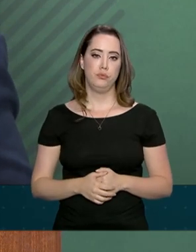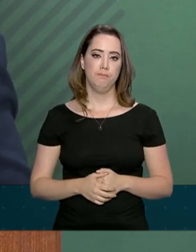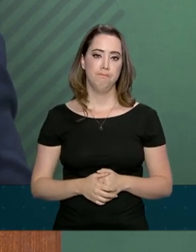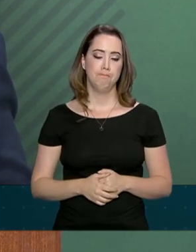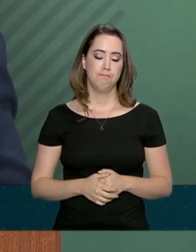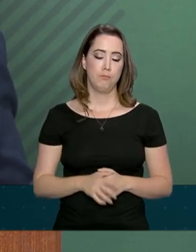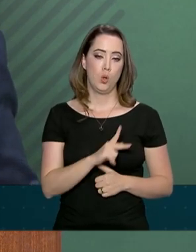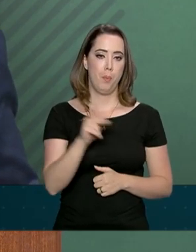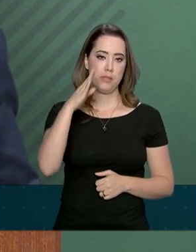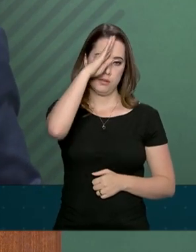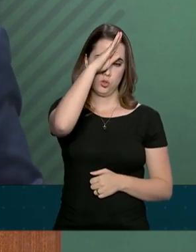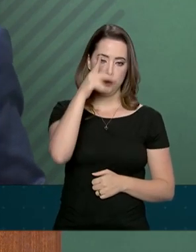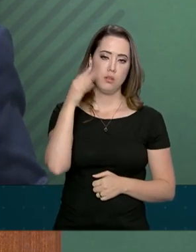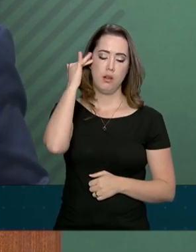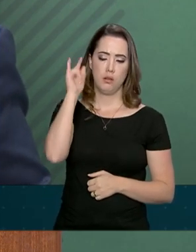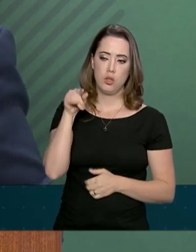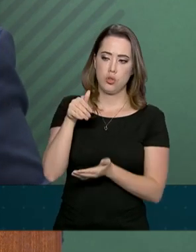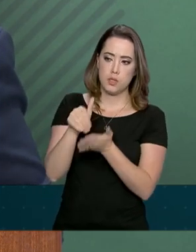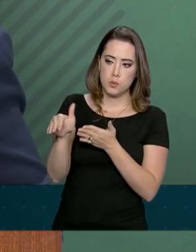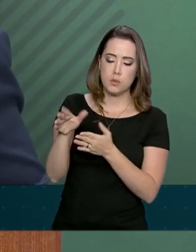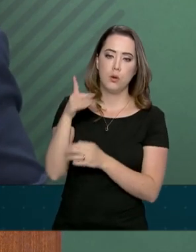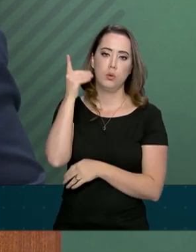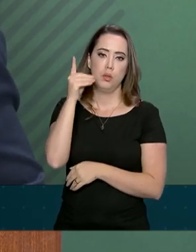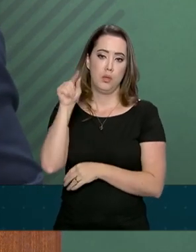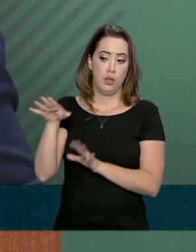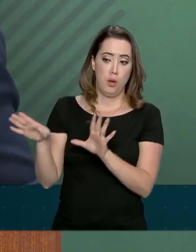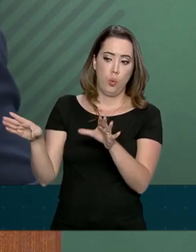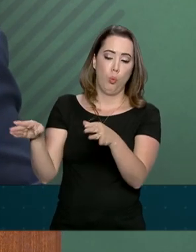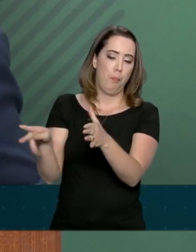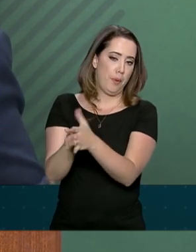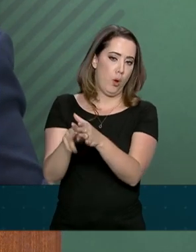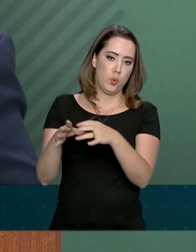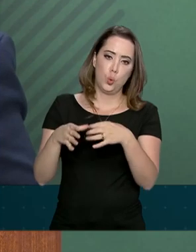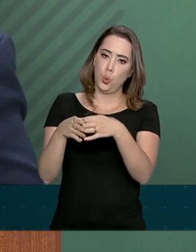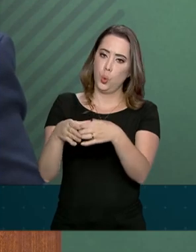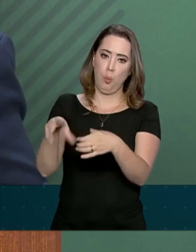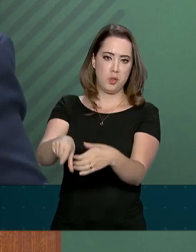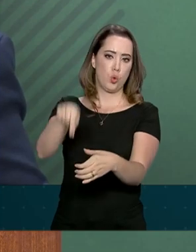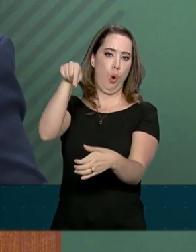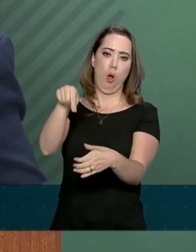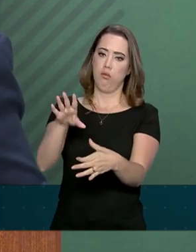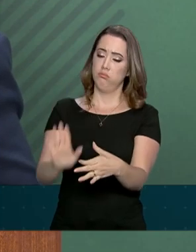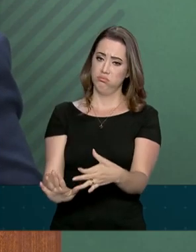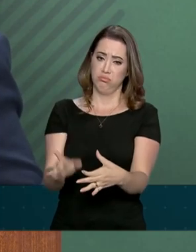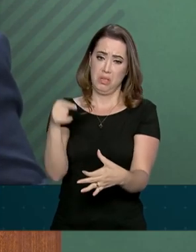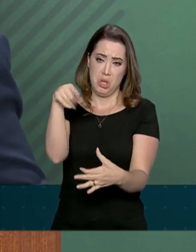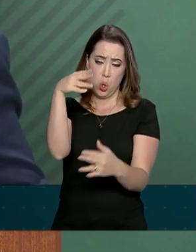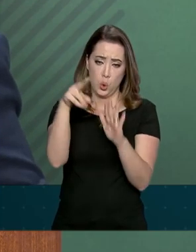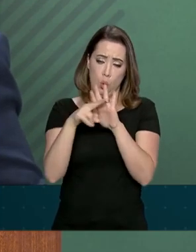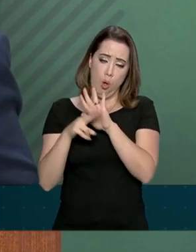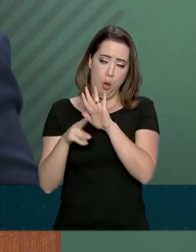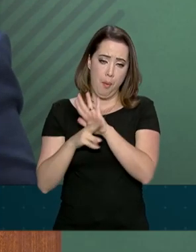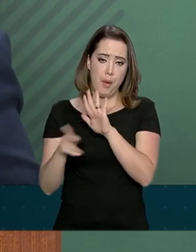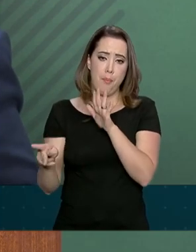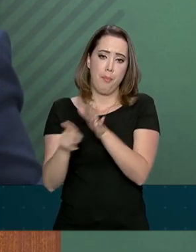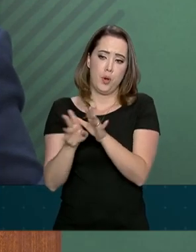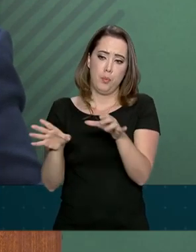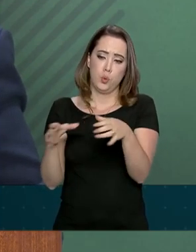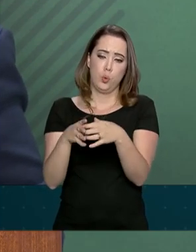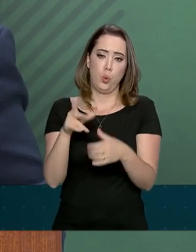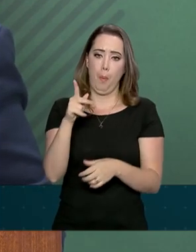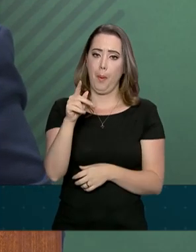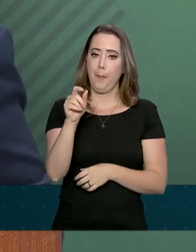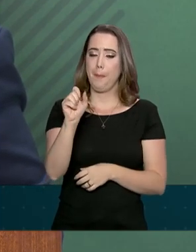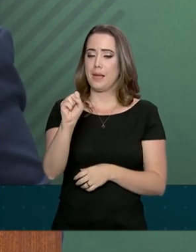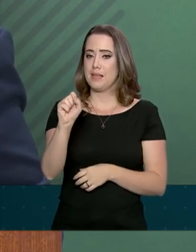decisão que compete exclusivamente ao diretor do partido que segue as normas estabelecidas por aquela organização partidária